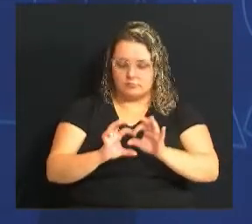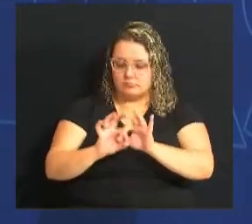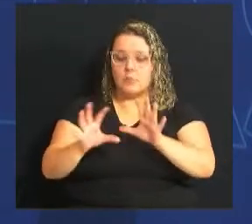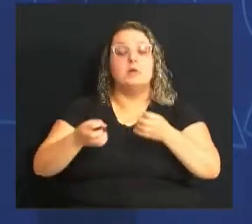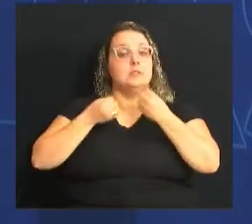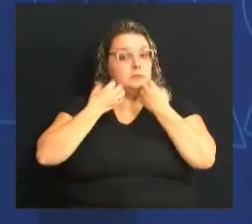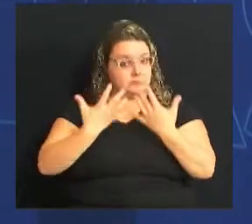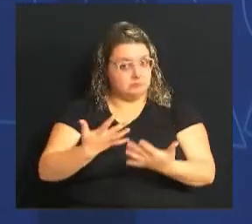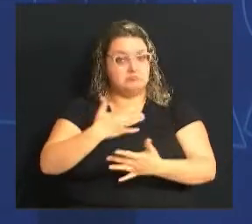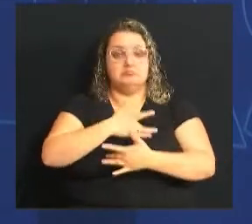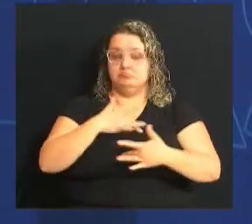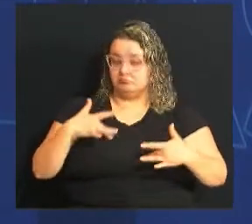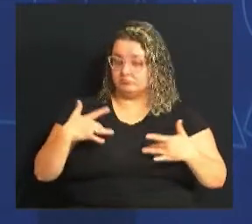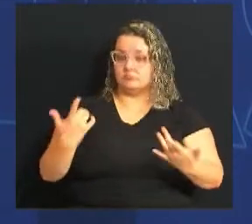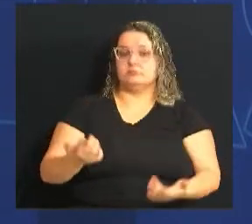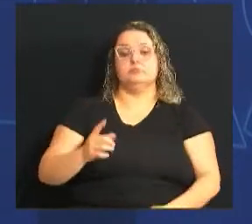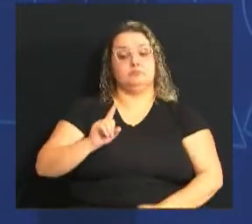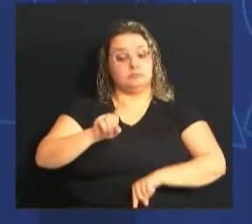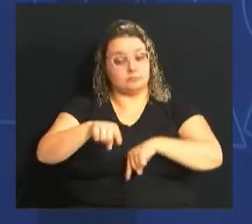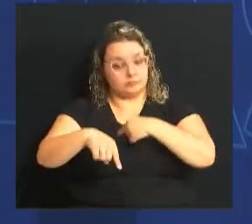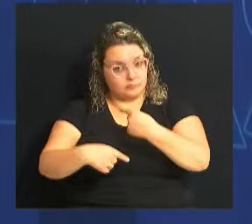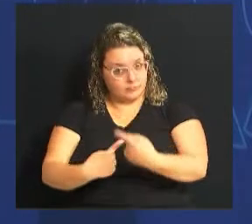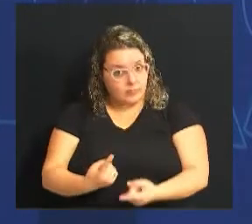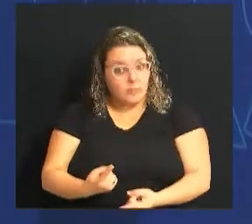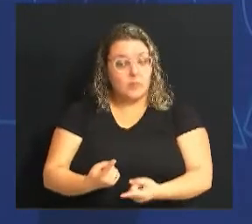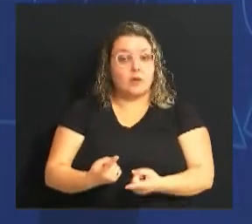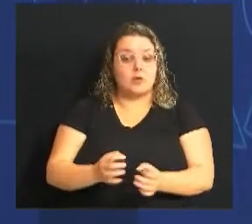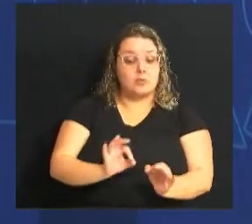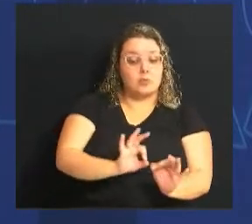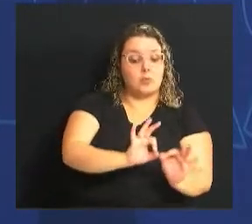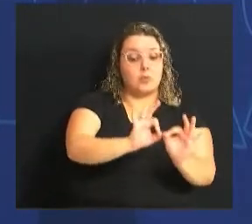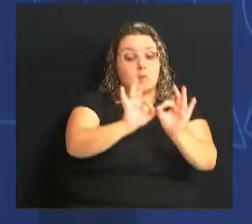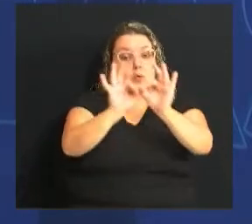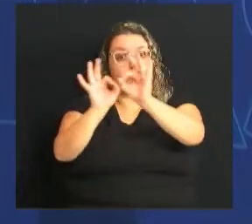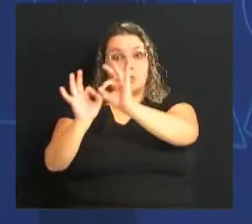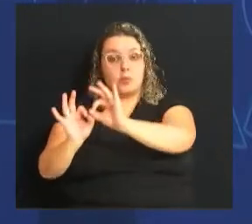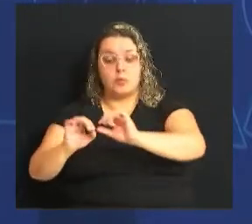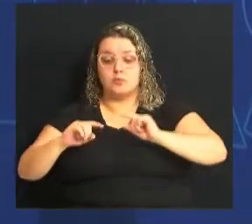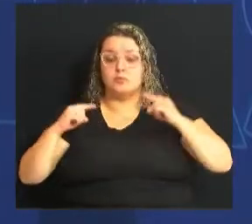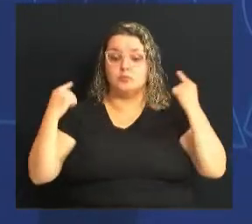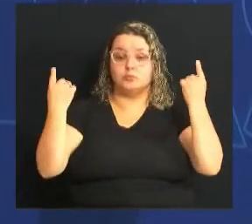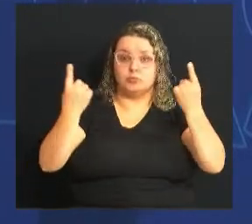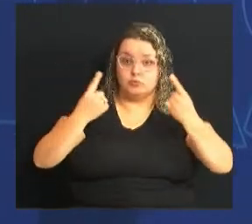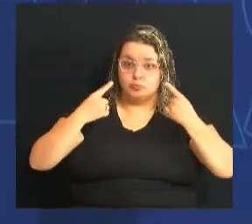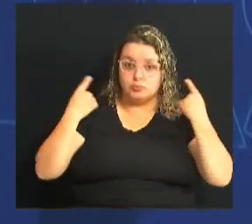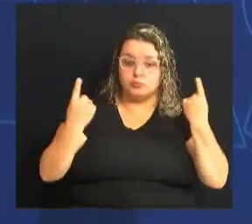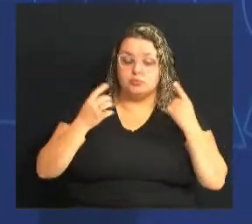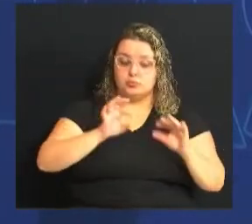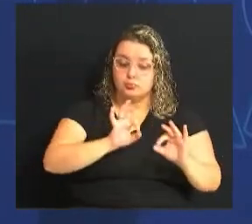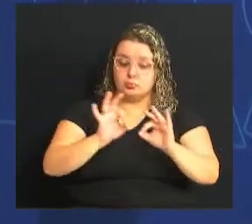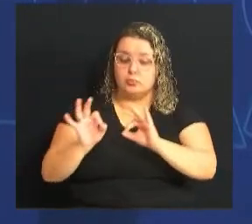saúde. Os demais contam com um acompanhamento ambulatorial, mas sem gravidade e com